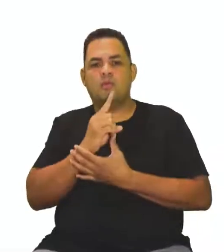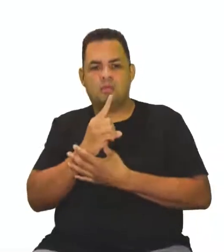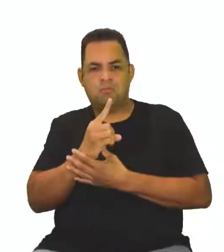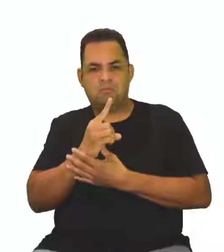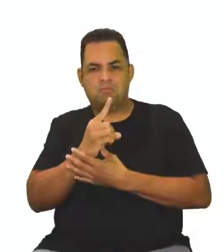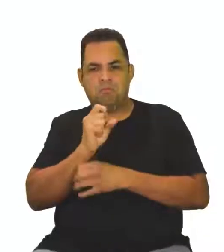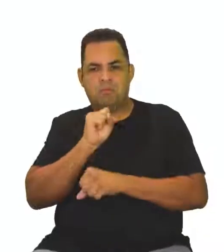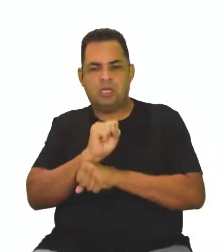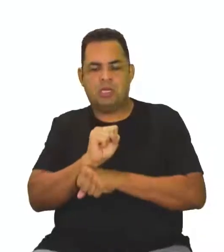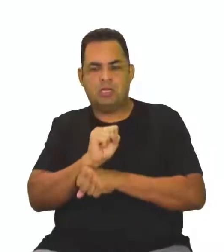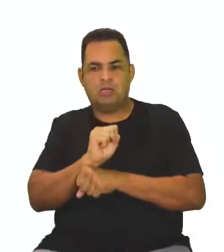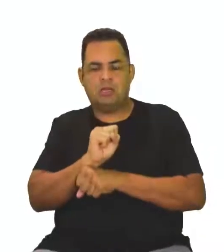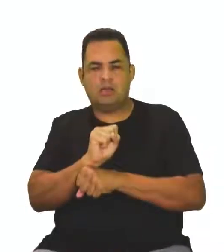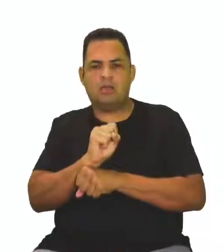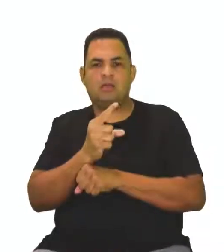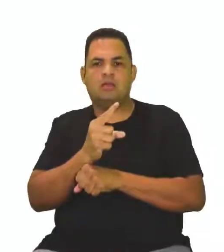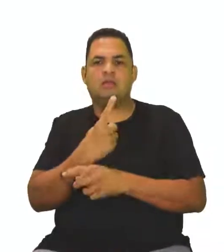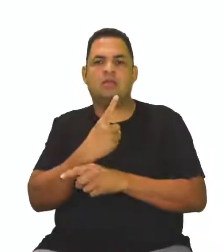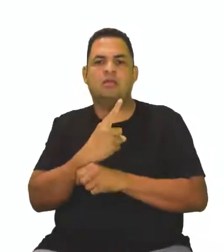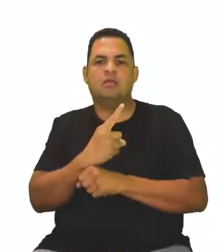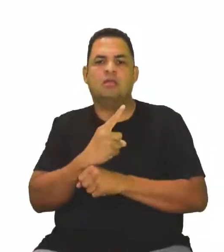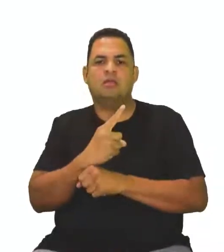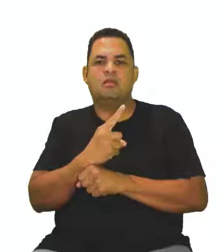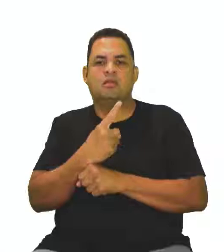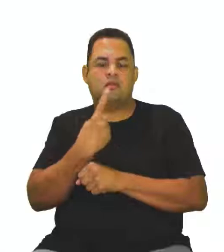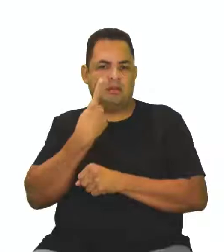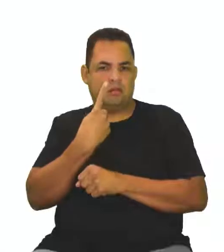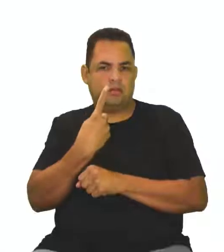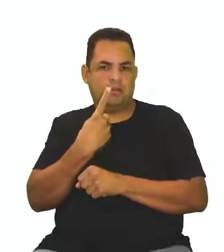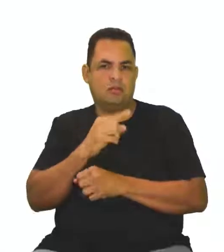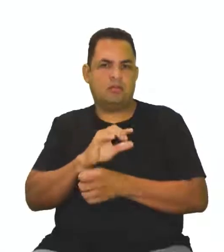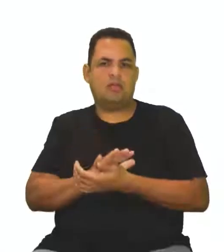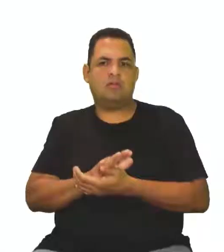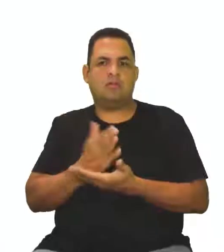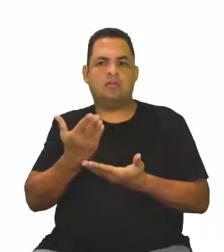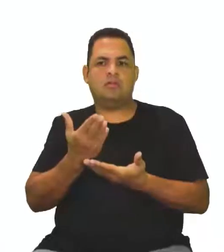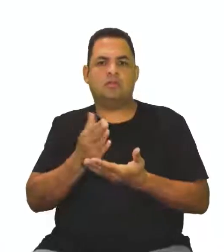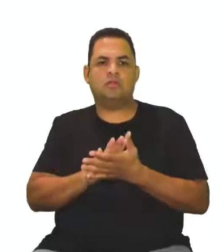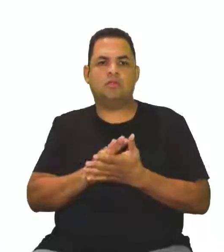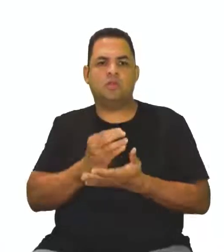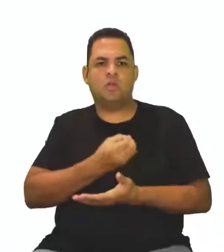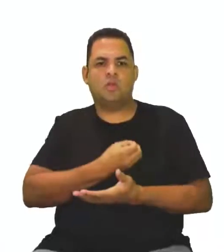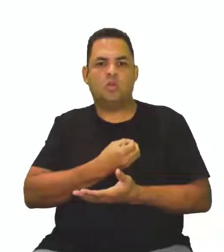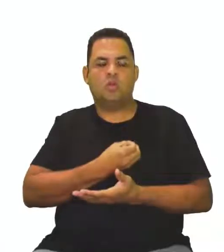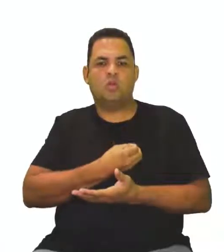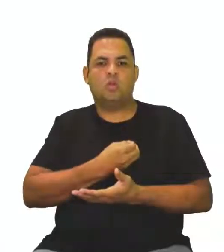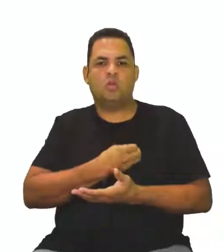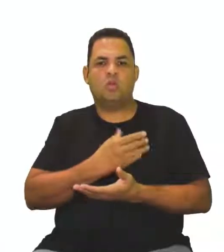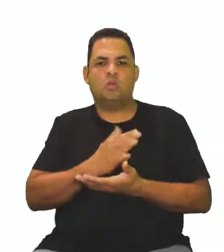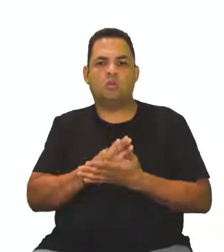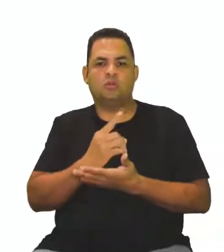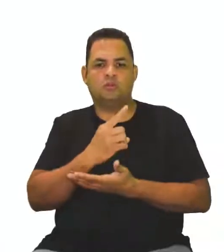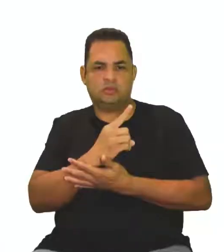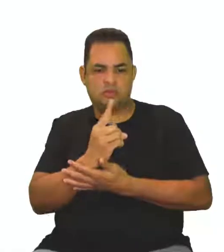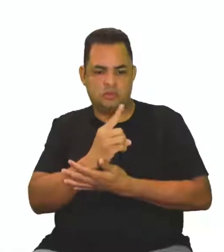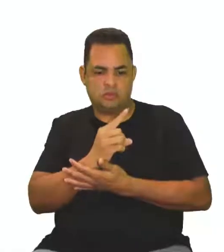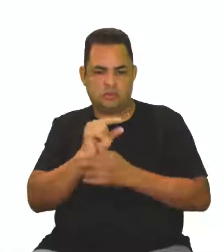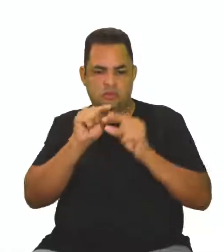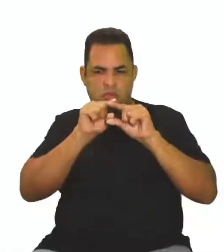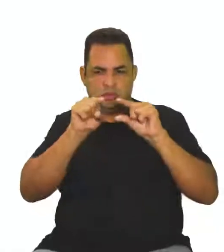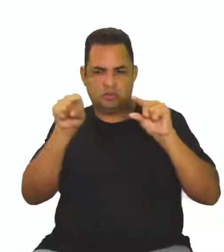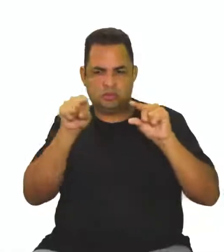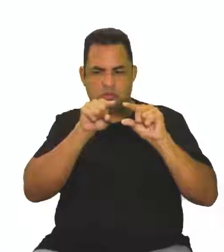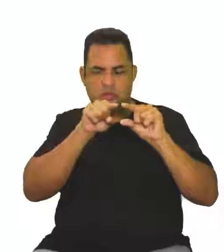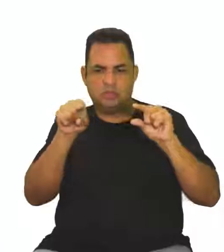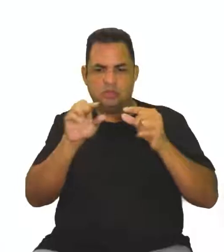ali, ok? E a leitura é feita por meio da analogia entre o valor indicado e o valor de fundo da escala